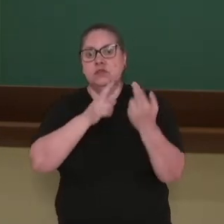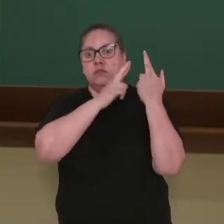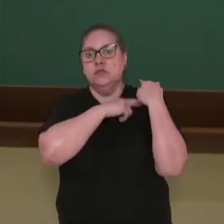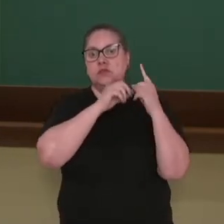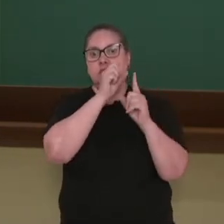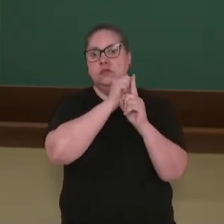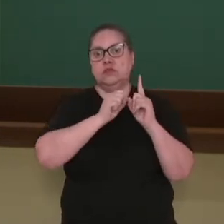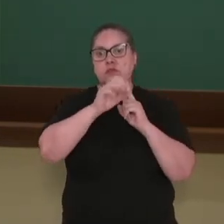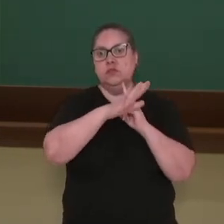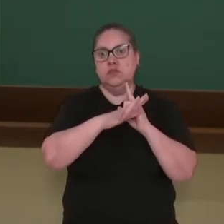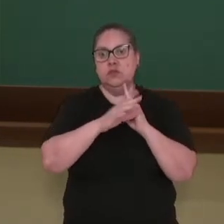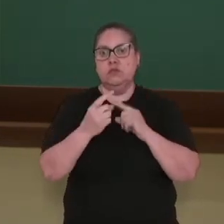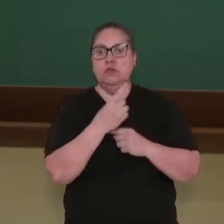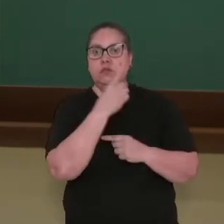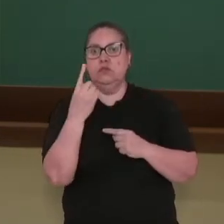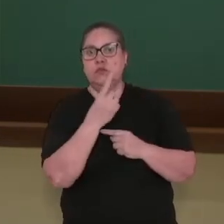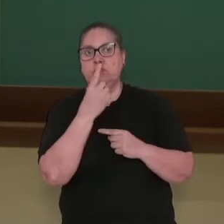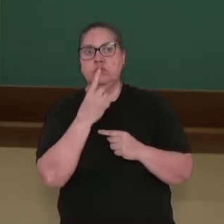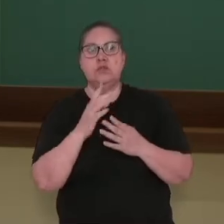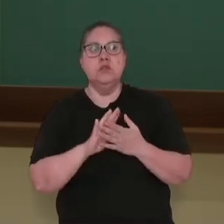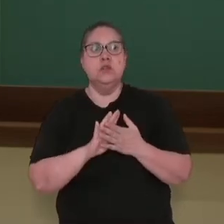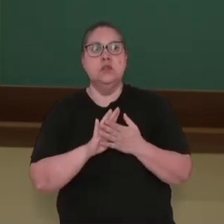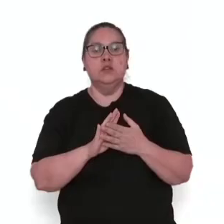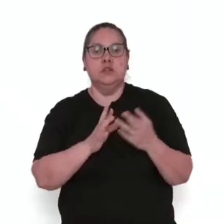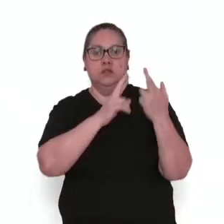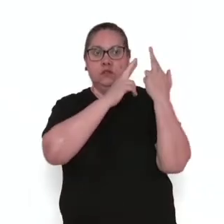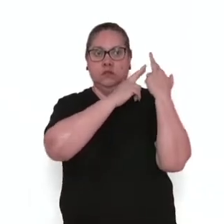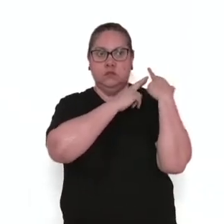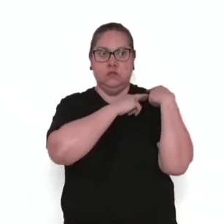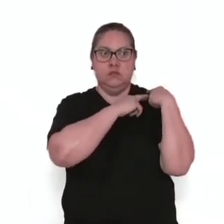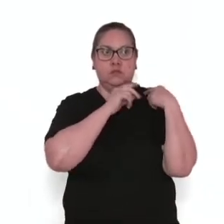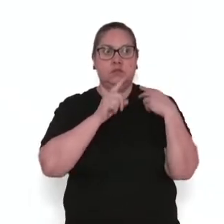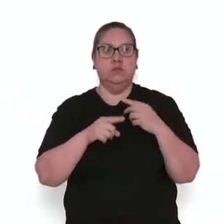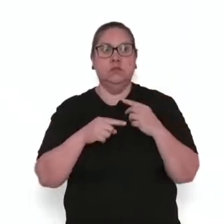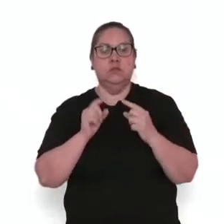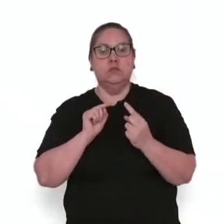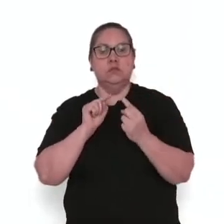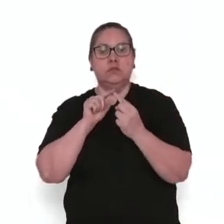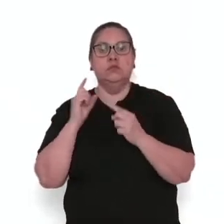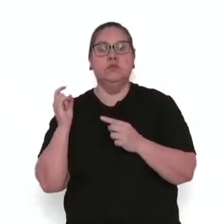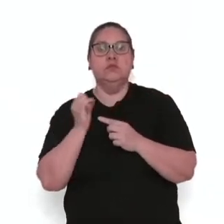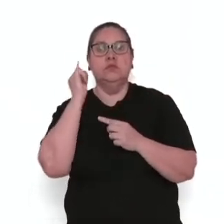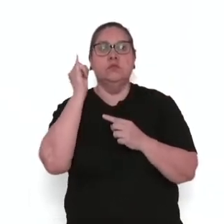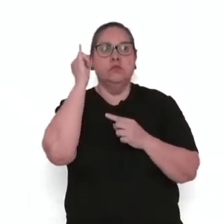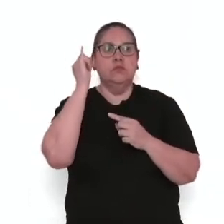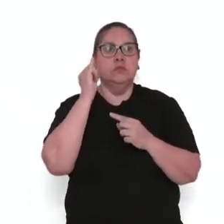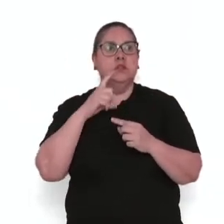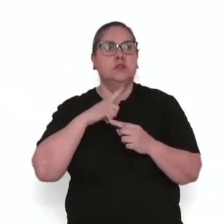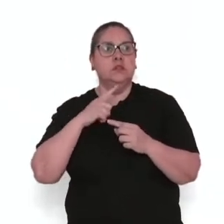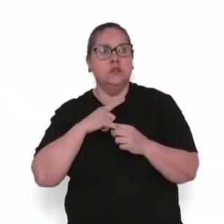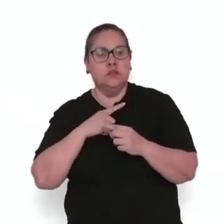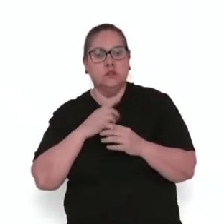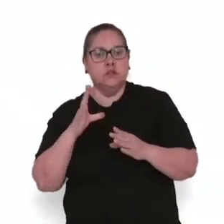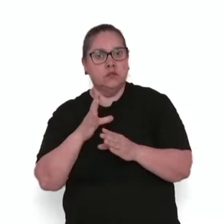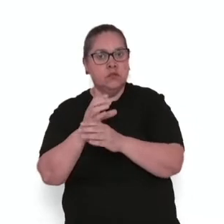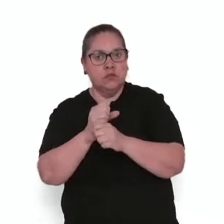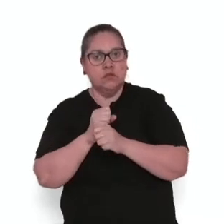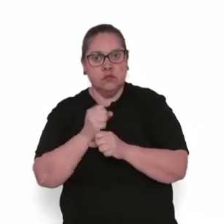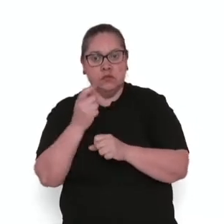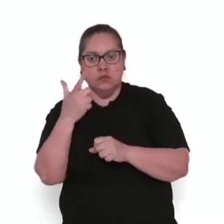também ter responsabilidade social, que é o modo de pensar e agir de forma ética nas relações.